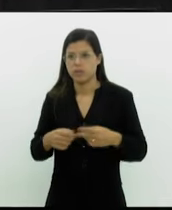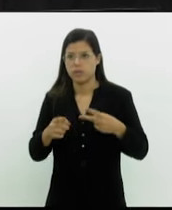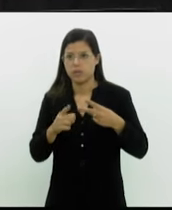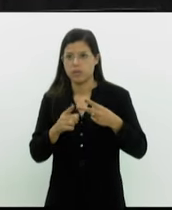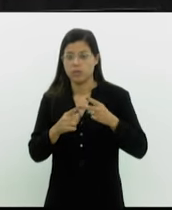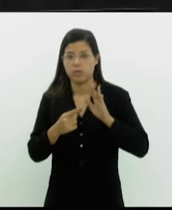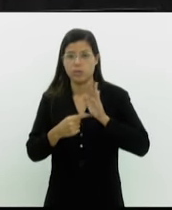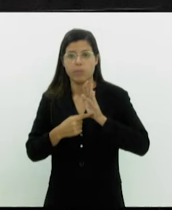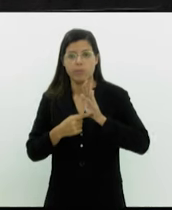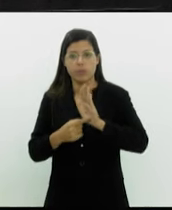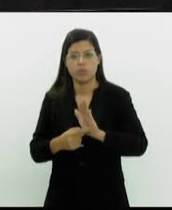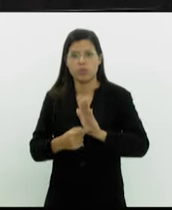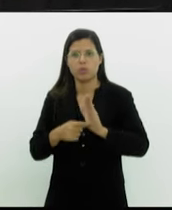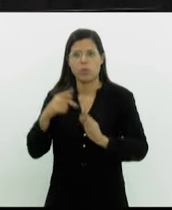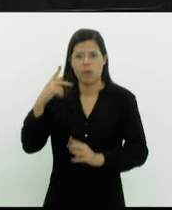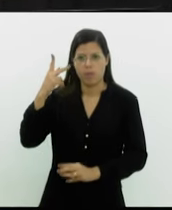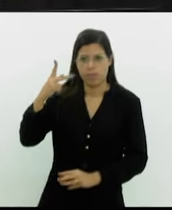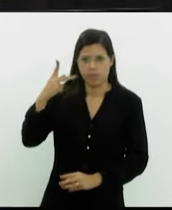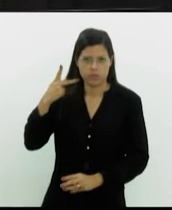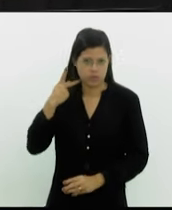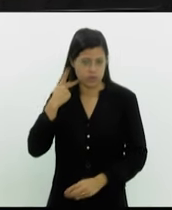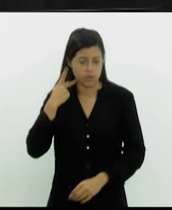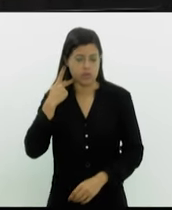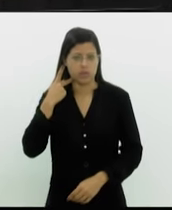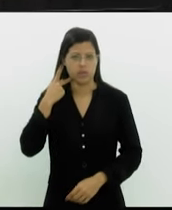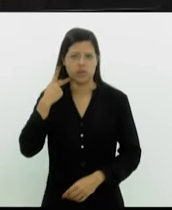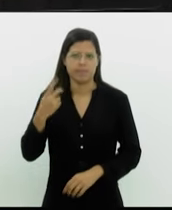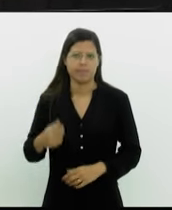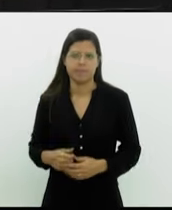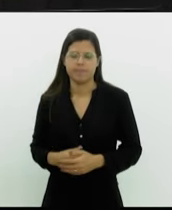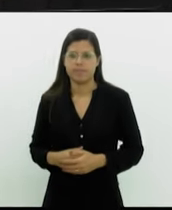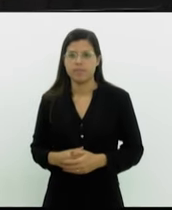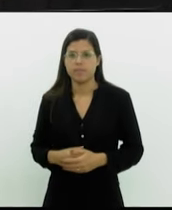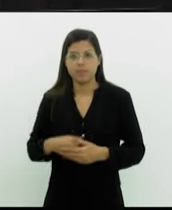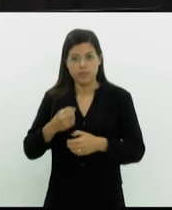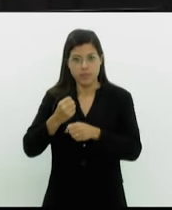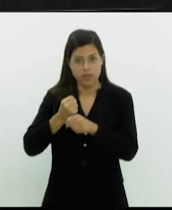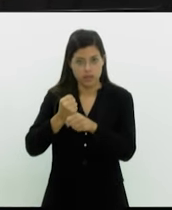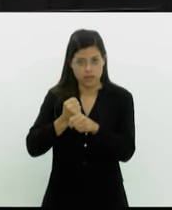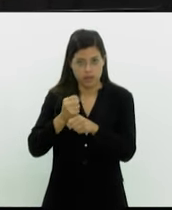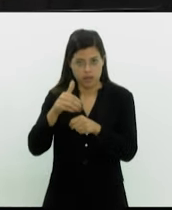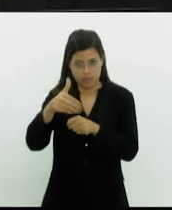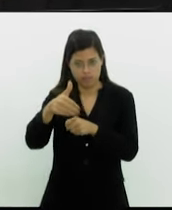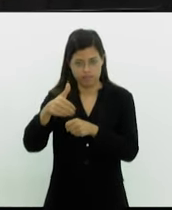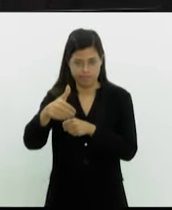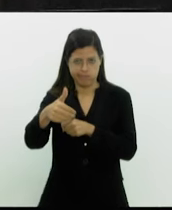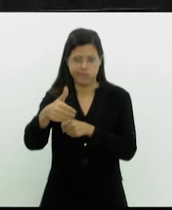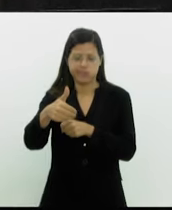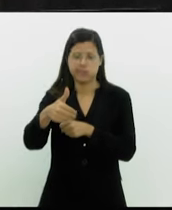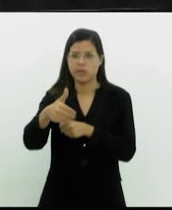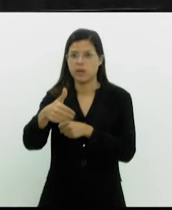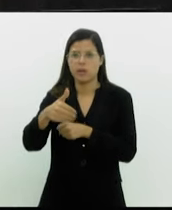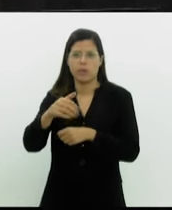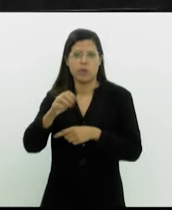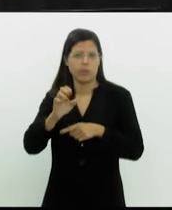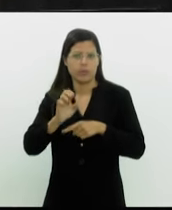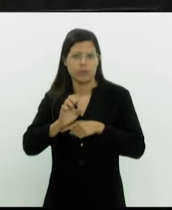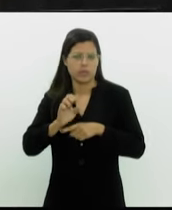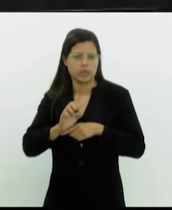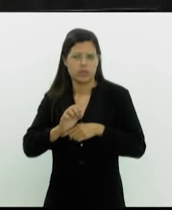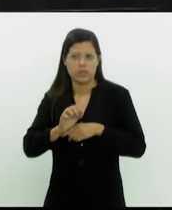demonstrou a Procuradoria que este ano o Estado não